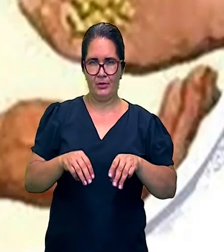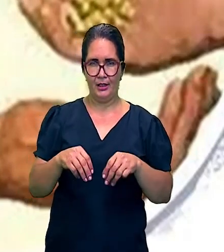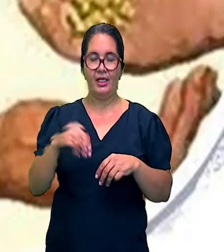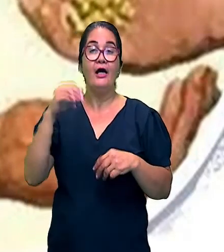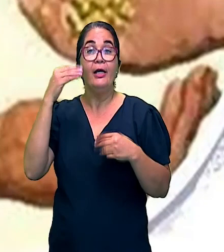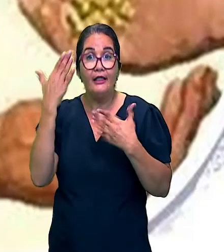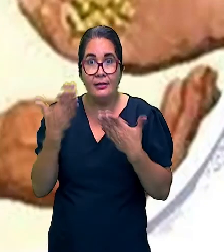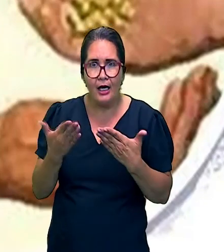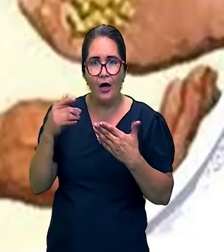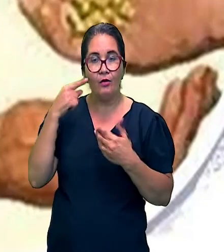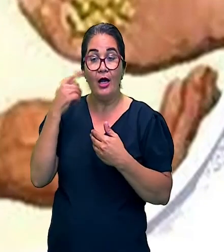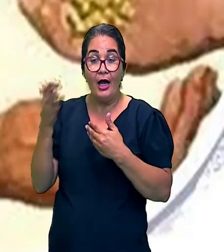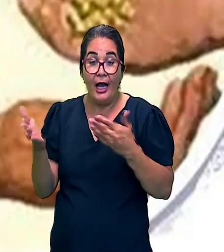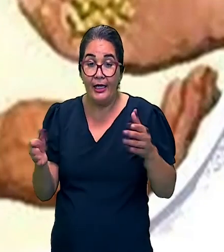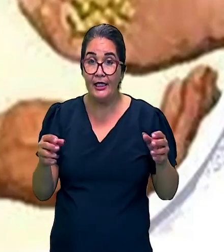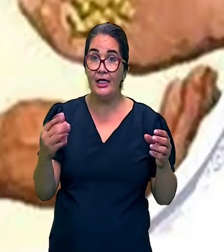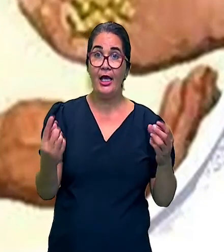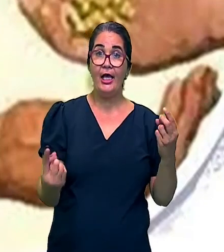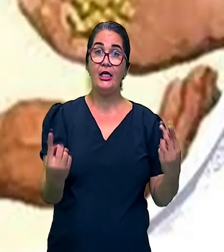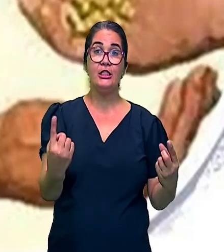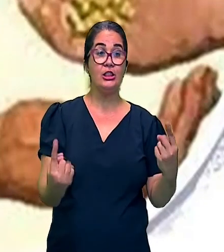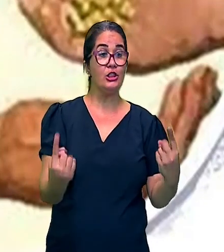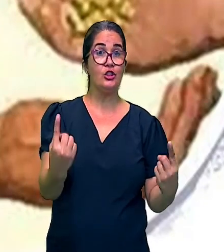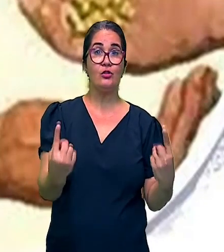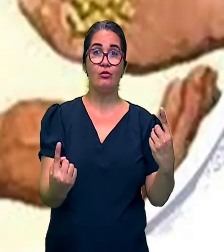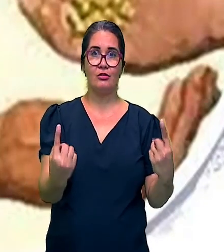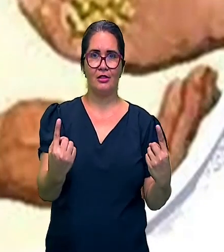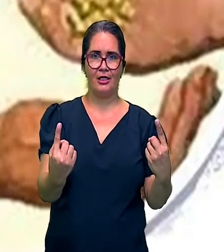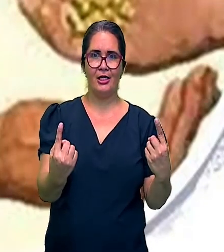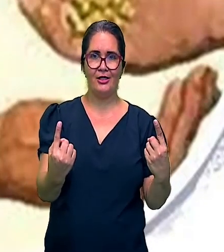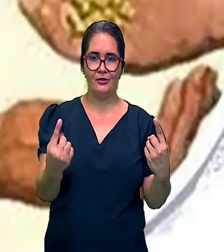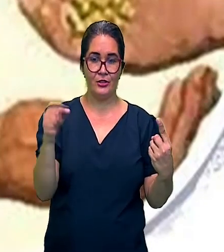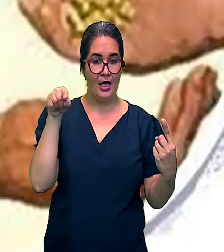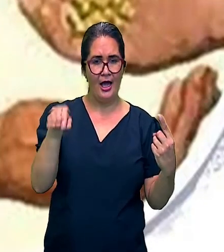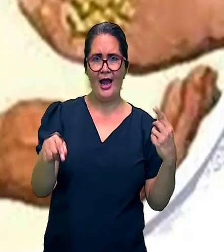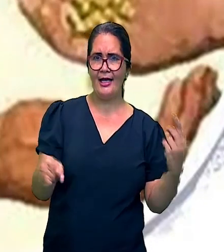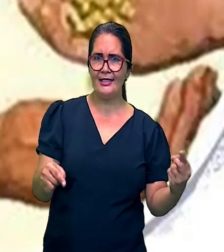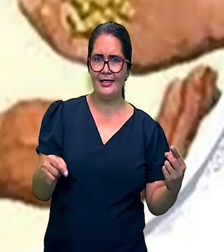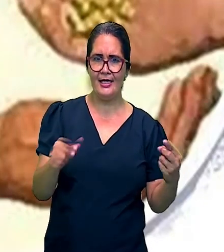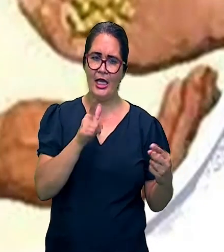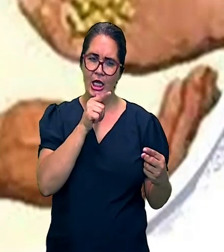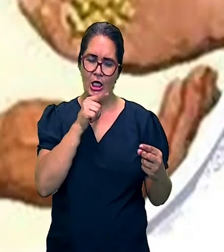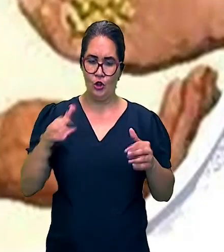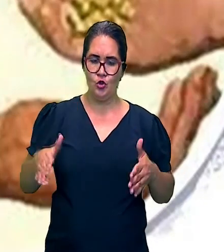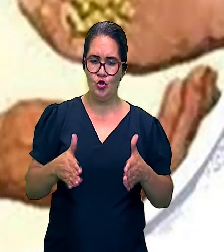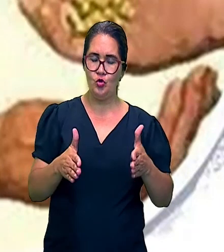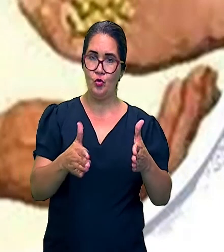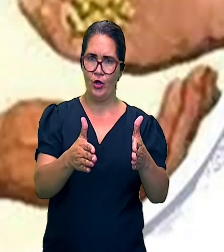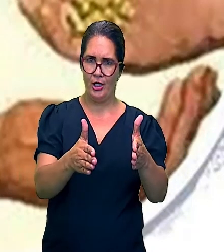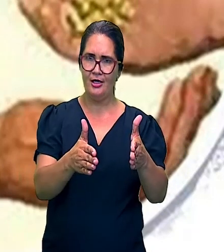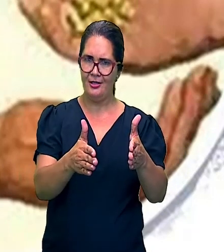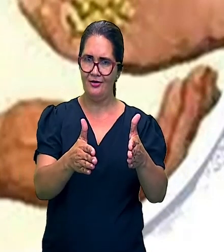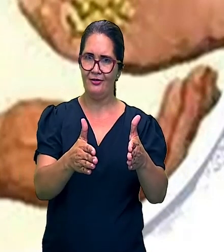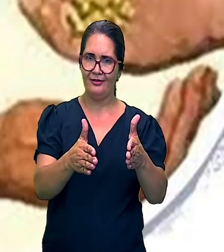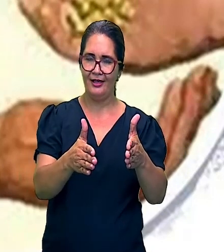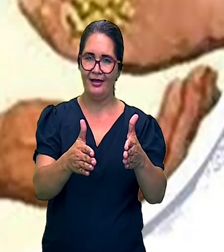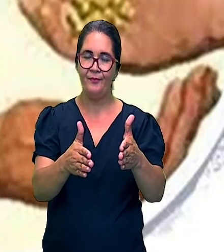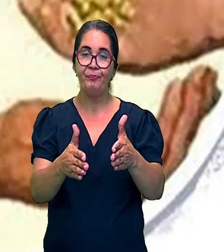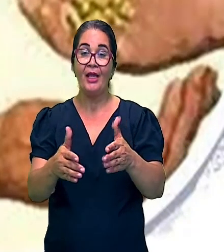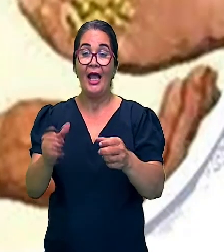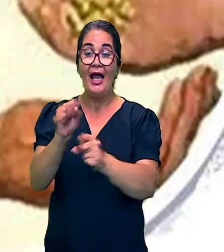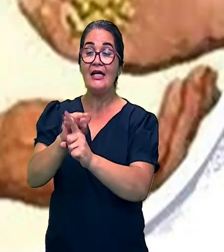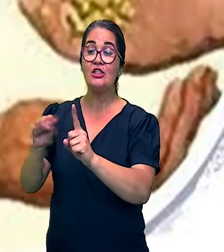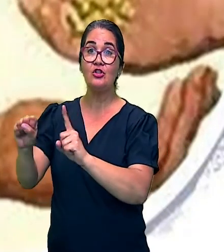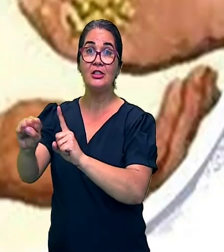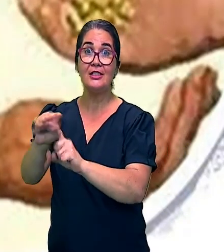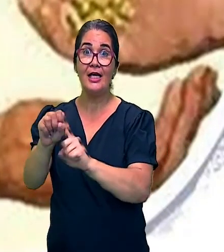e Azul, na China, nasciam as primeiras grandes civilizações fluviais, que são